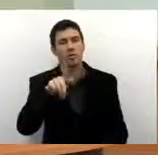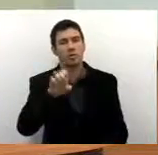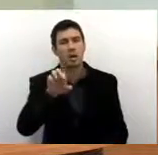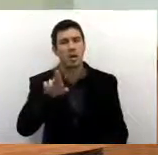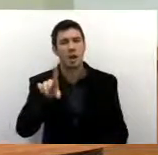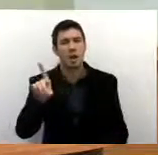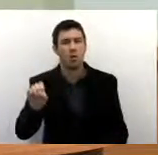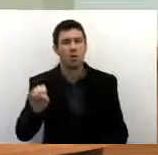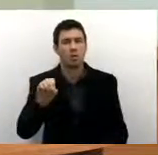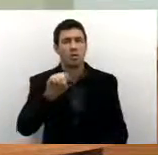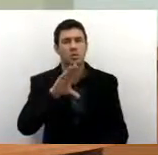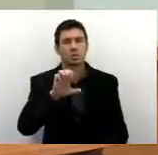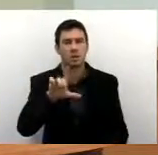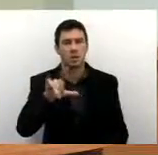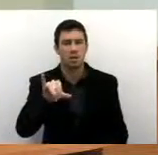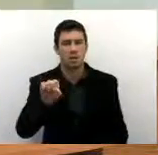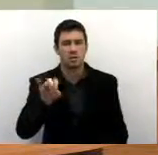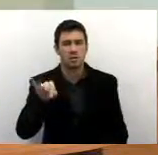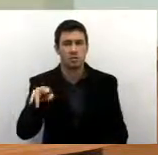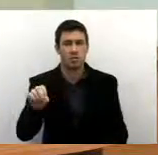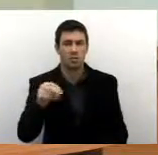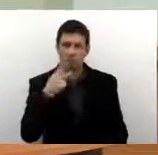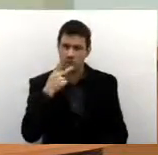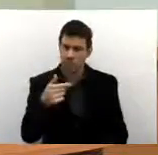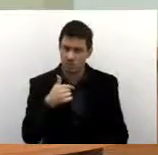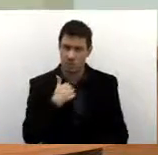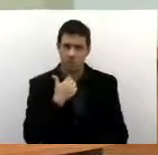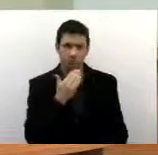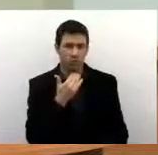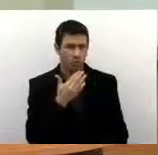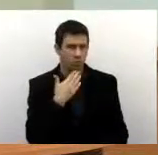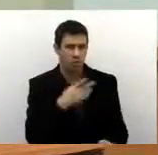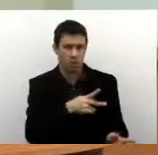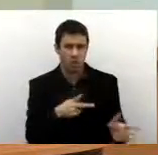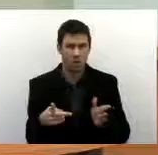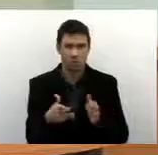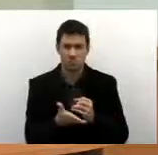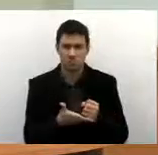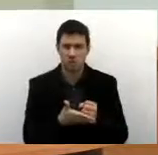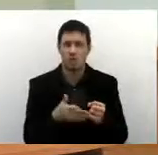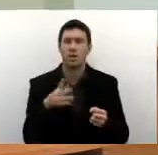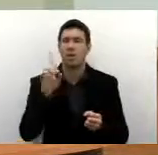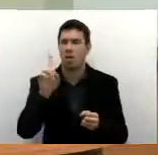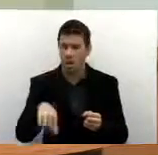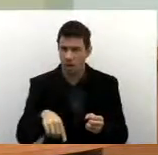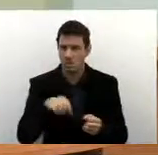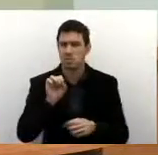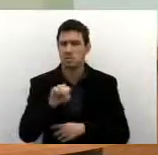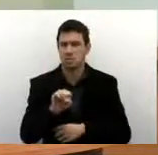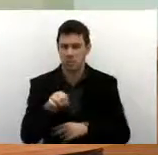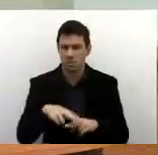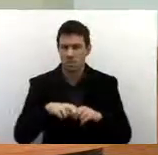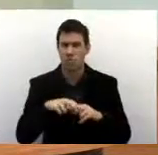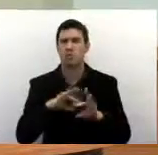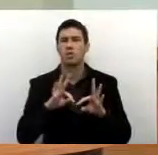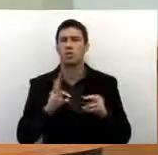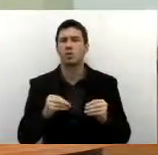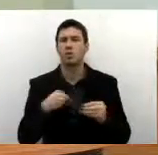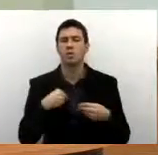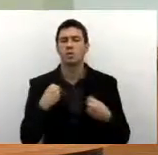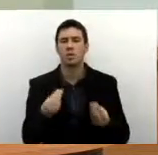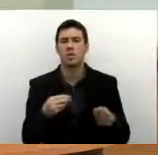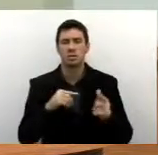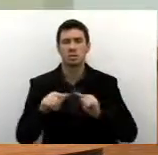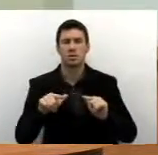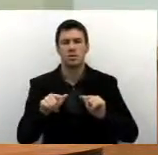solicitou informação e dizendo que não é pertinente sim. Porque tudo que envolve prestação de serviço,